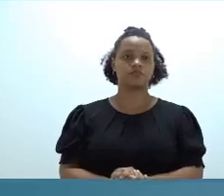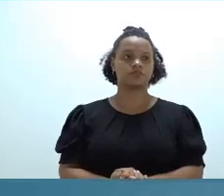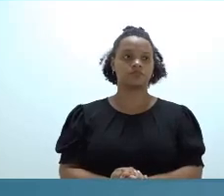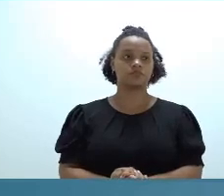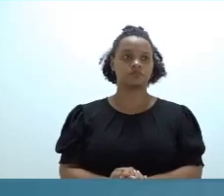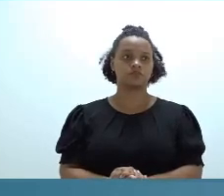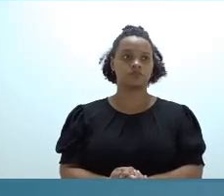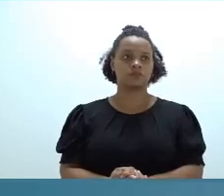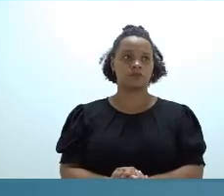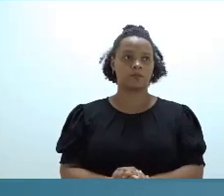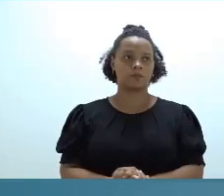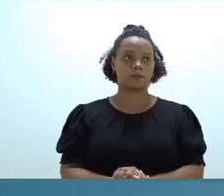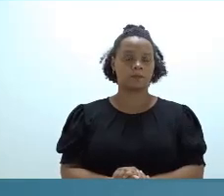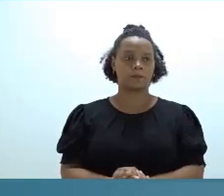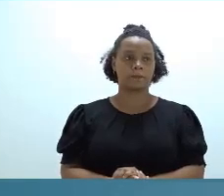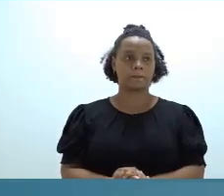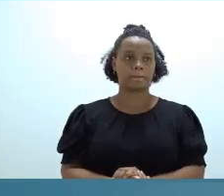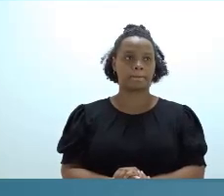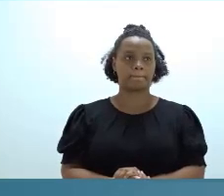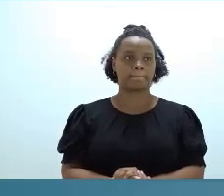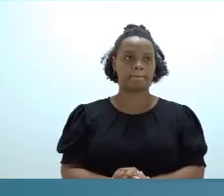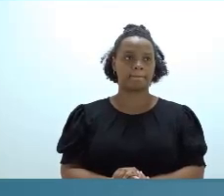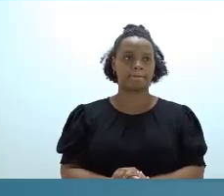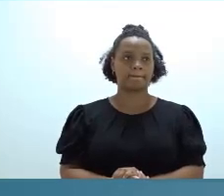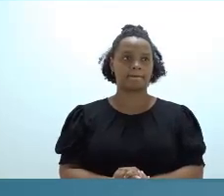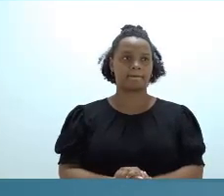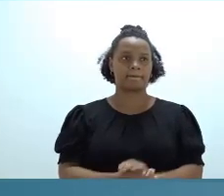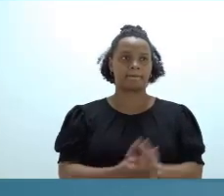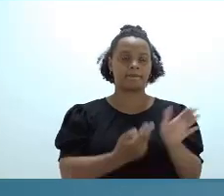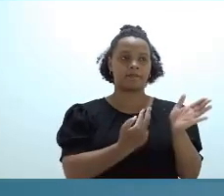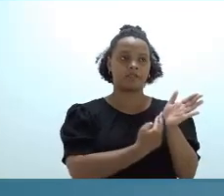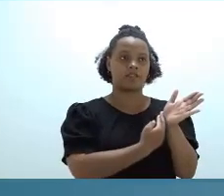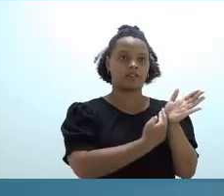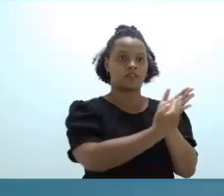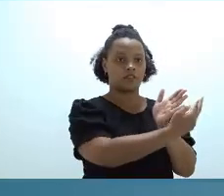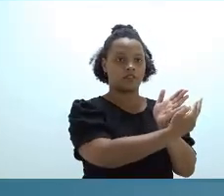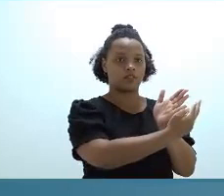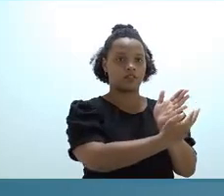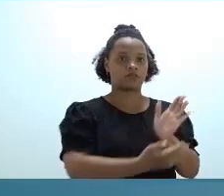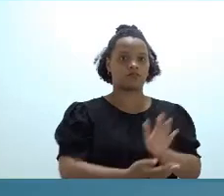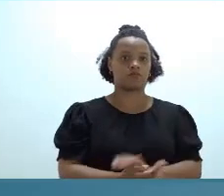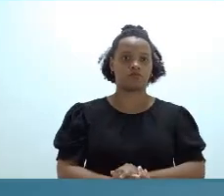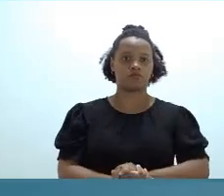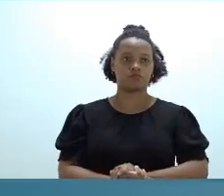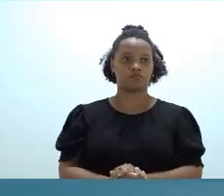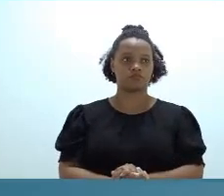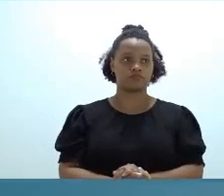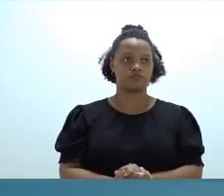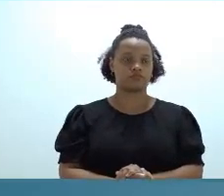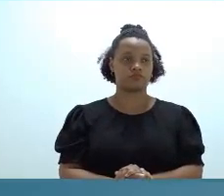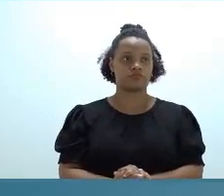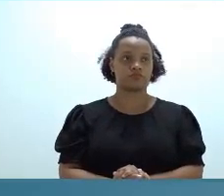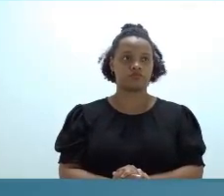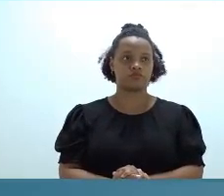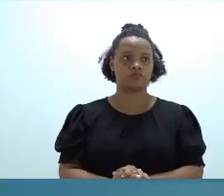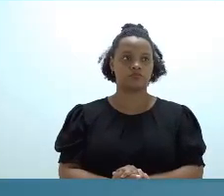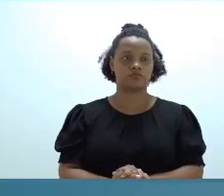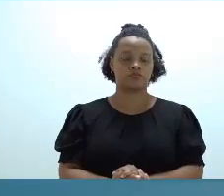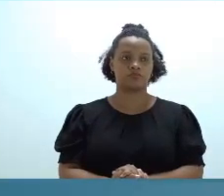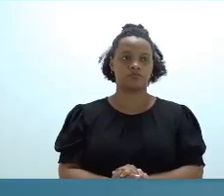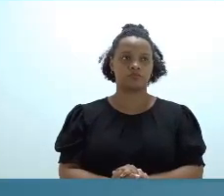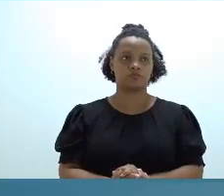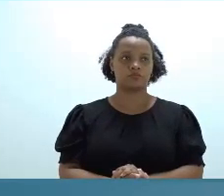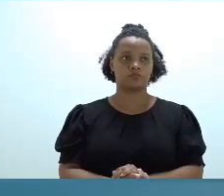Voto bem lançado relatório e número tal. Na linha do que foi precisamente relatado